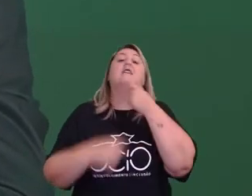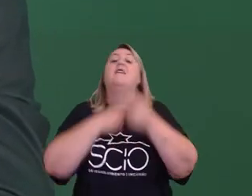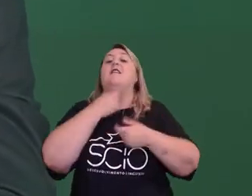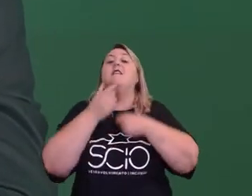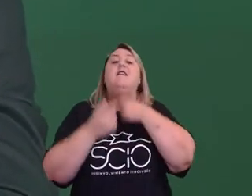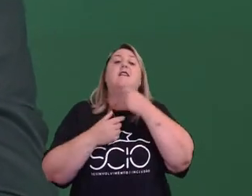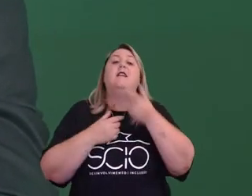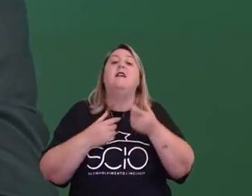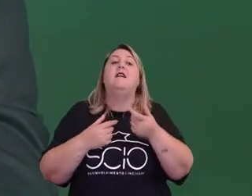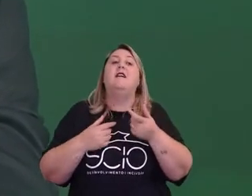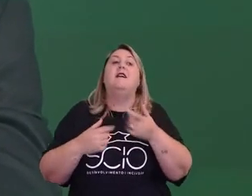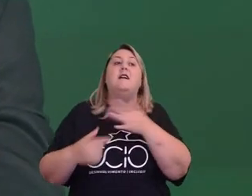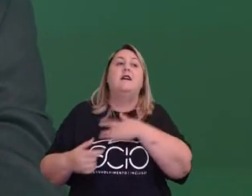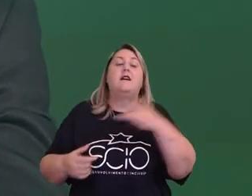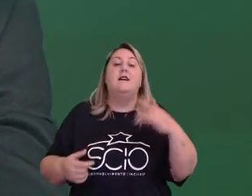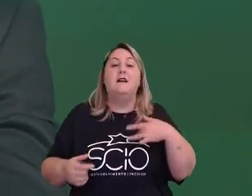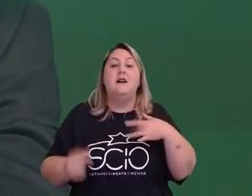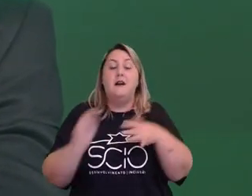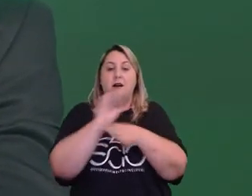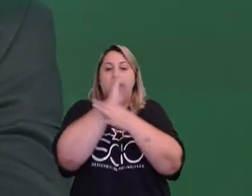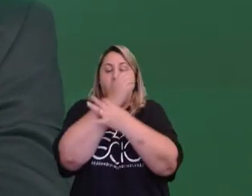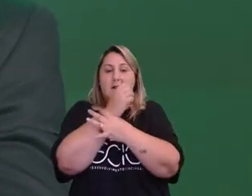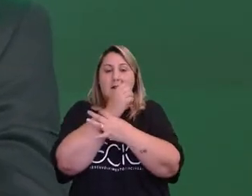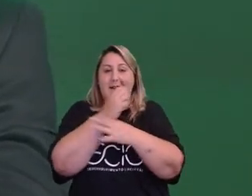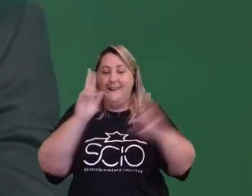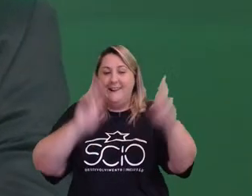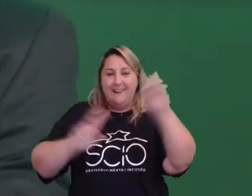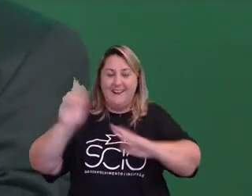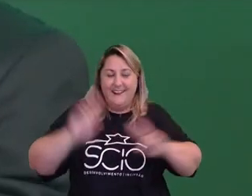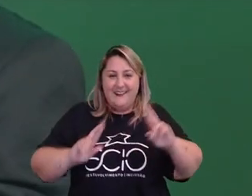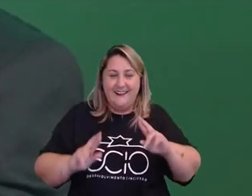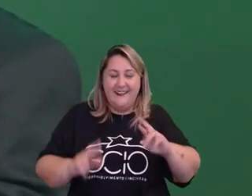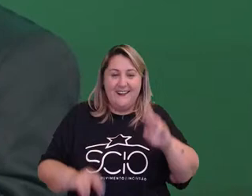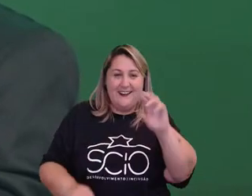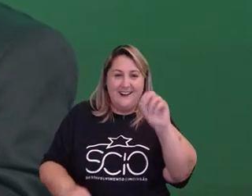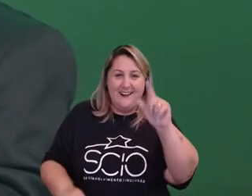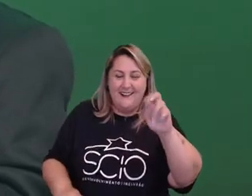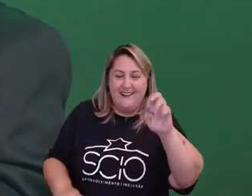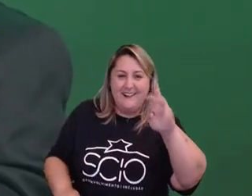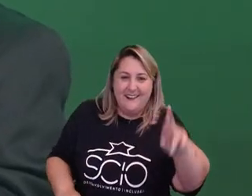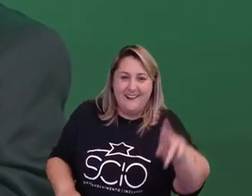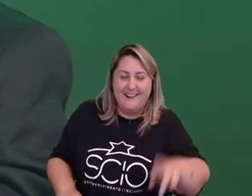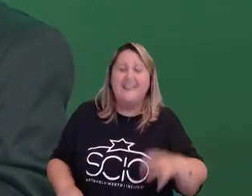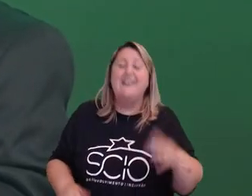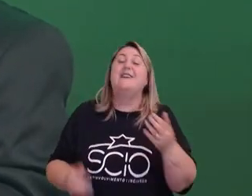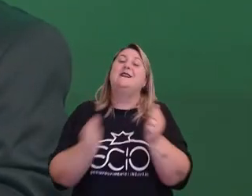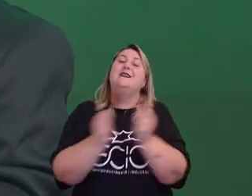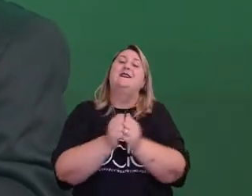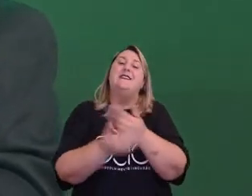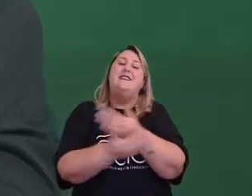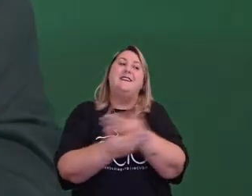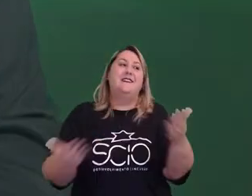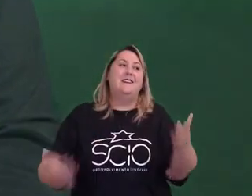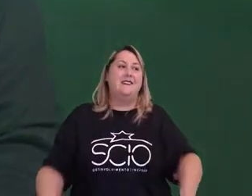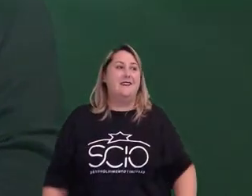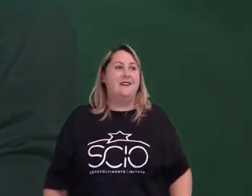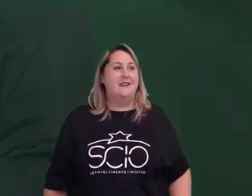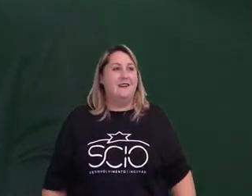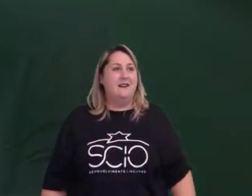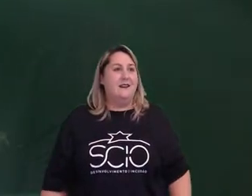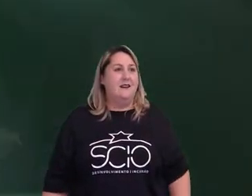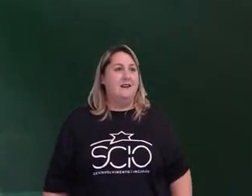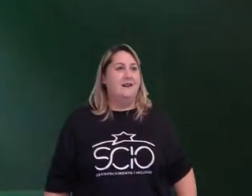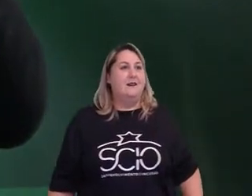A nossa voz, a saúde, segurança, energia. E Roger Flores com vocês.